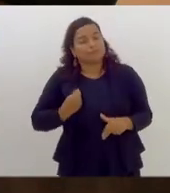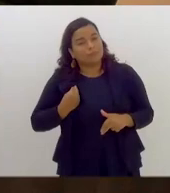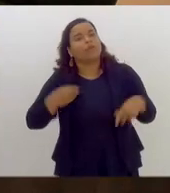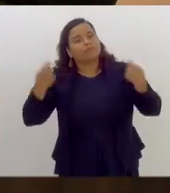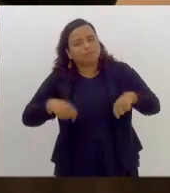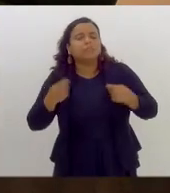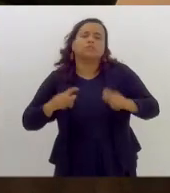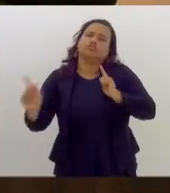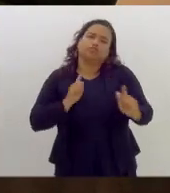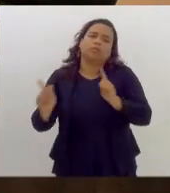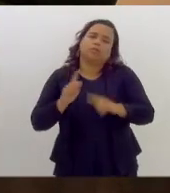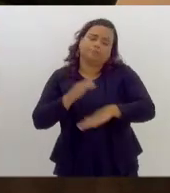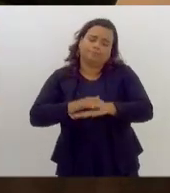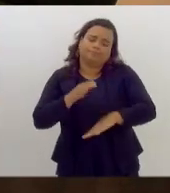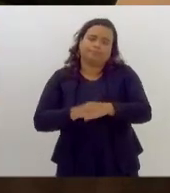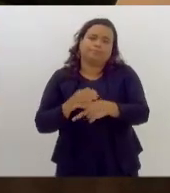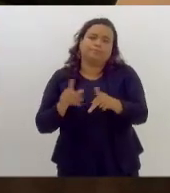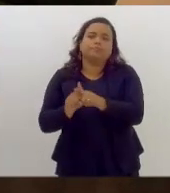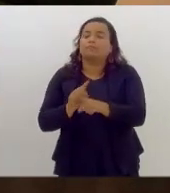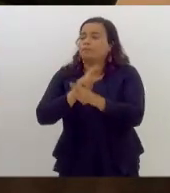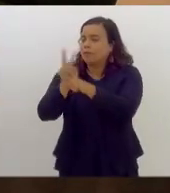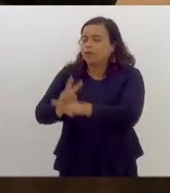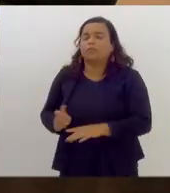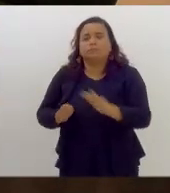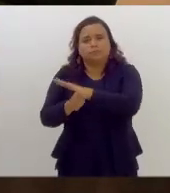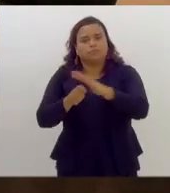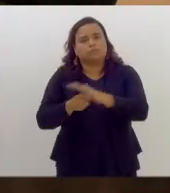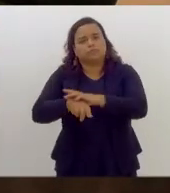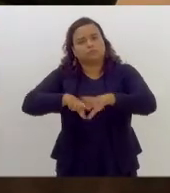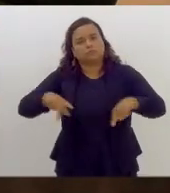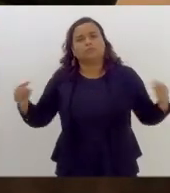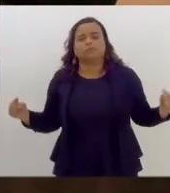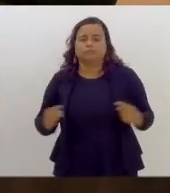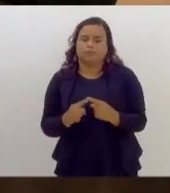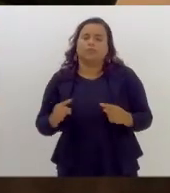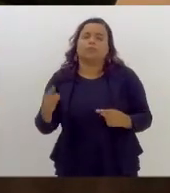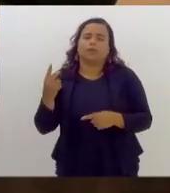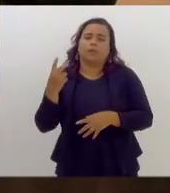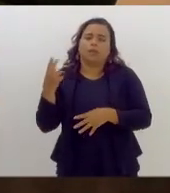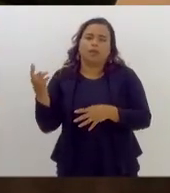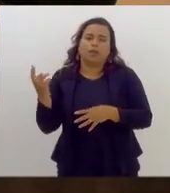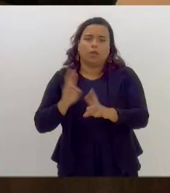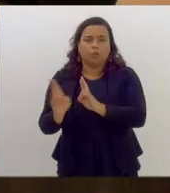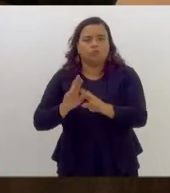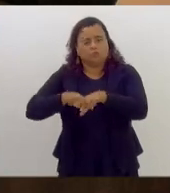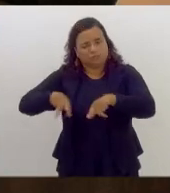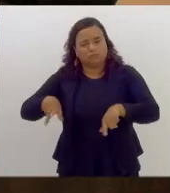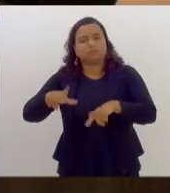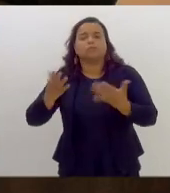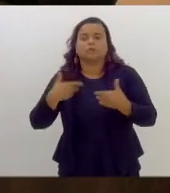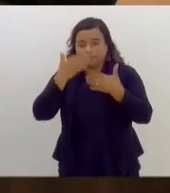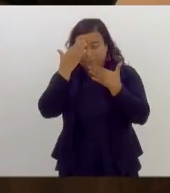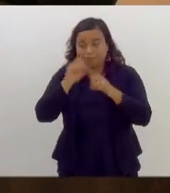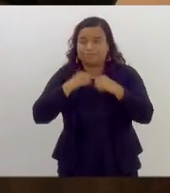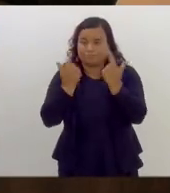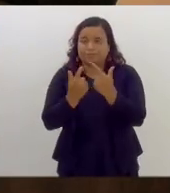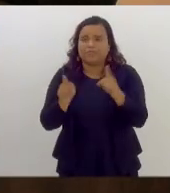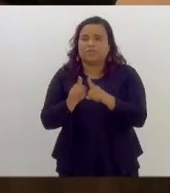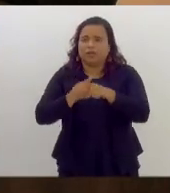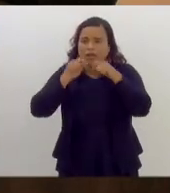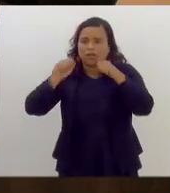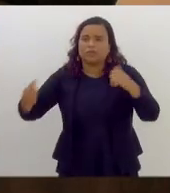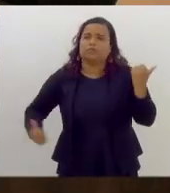que gerir o FEIS e tem que monitorar os investimentos feitos através dos recursos do FEIS. Portanto, agradeço à Assembleia Legislativa e agradeço também ao